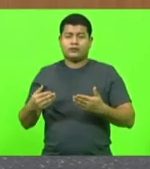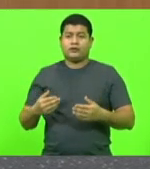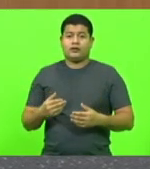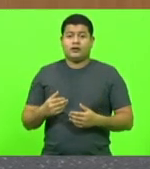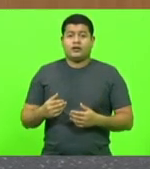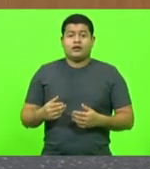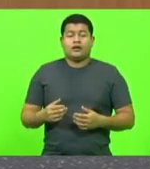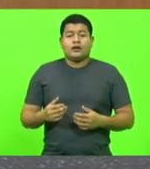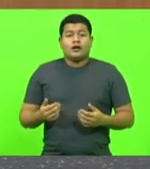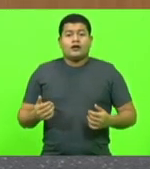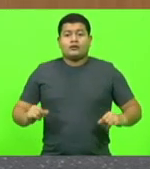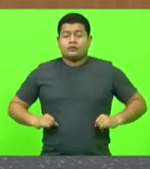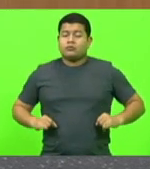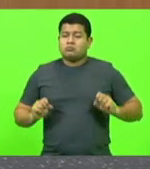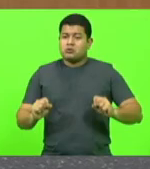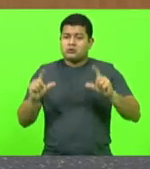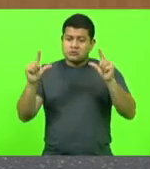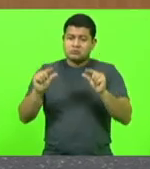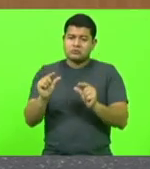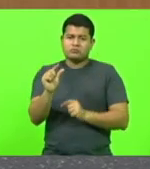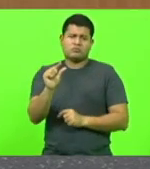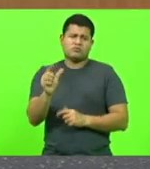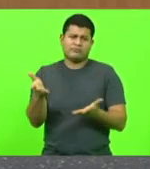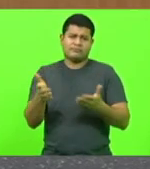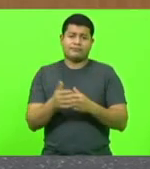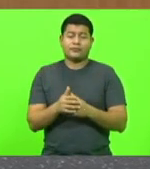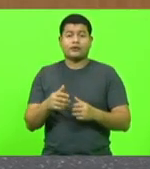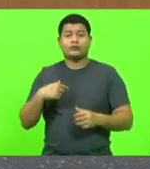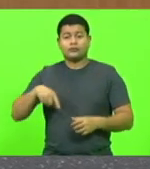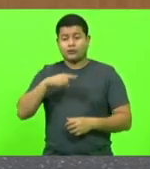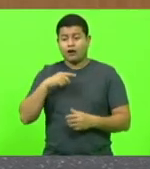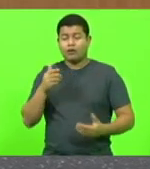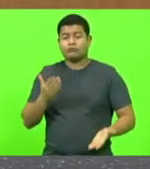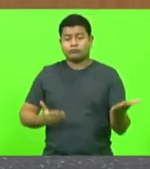dizer do nosso voto a favor e também